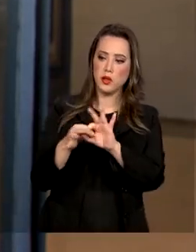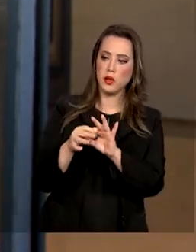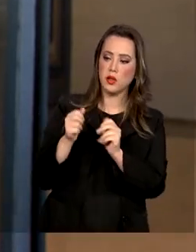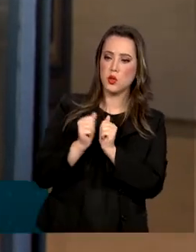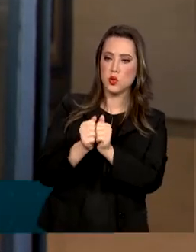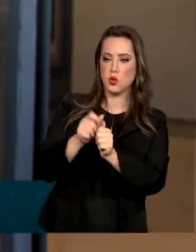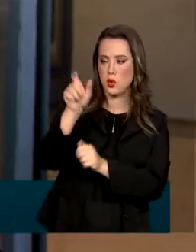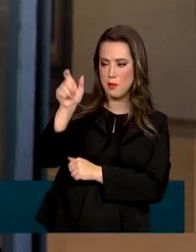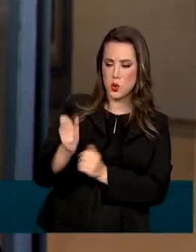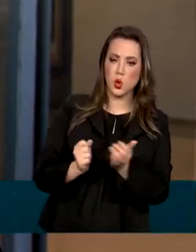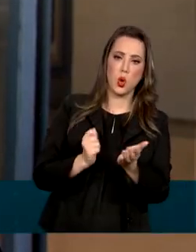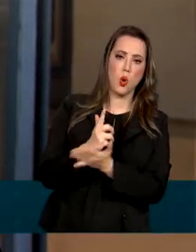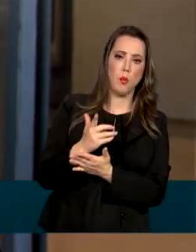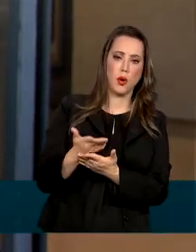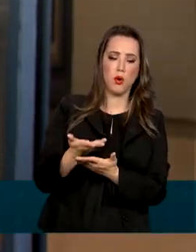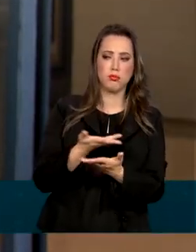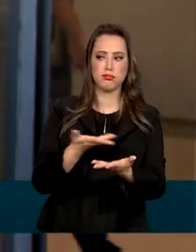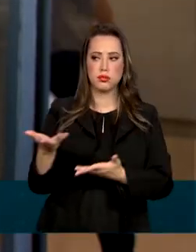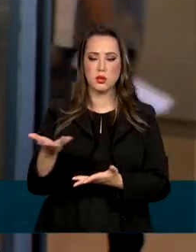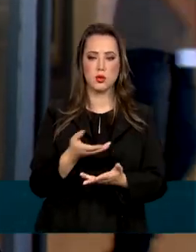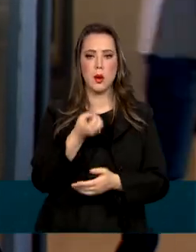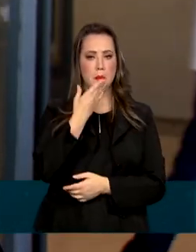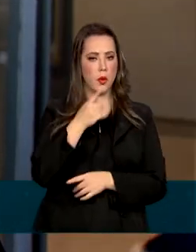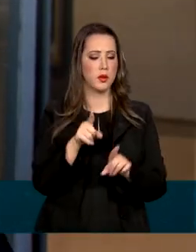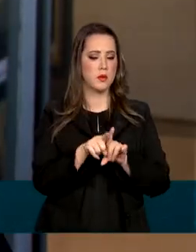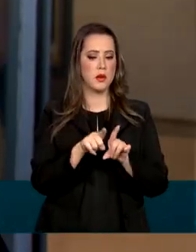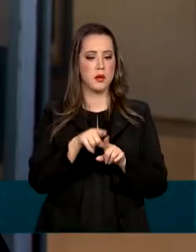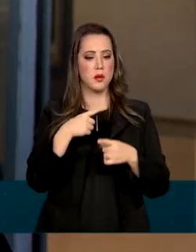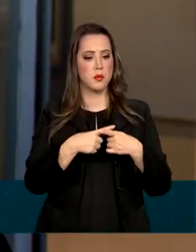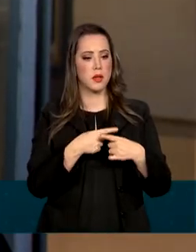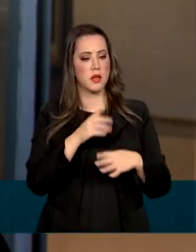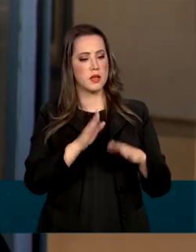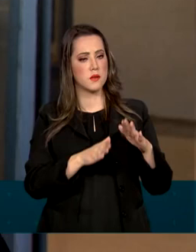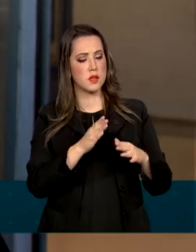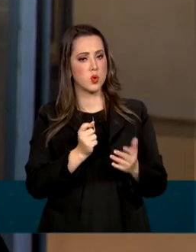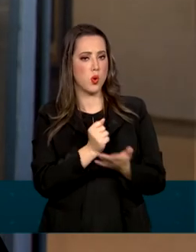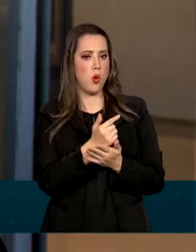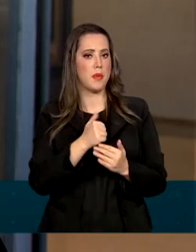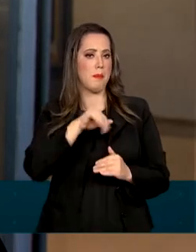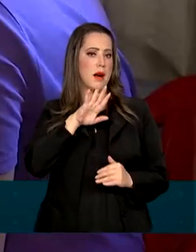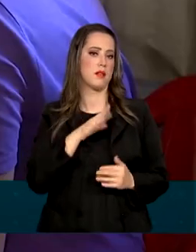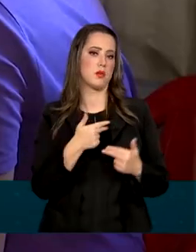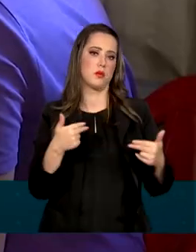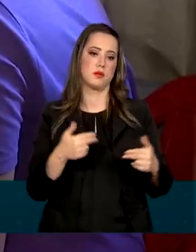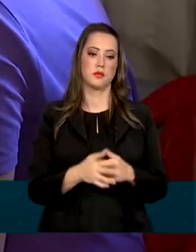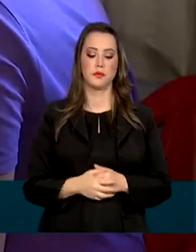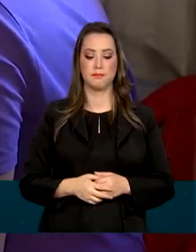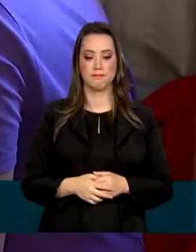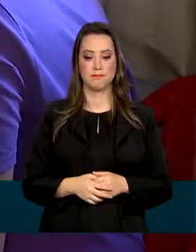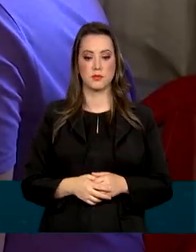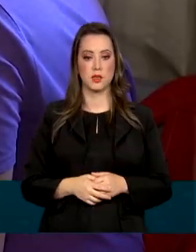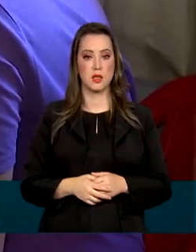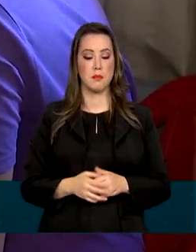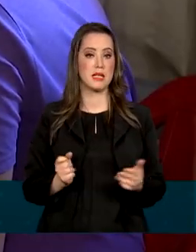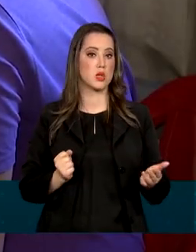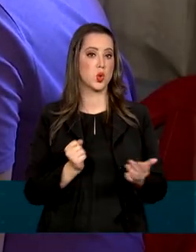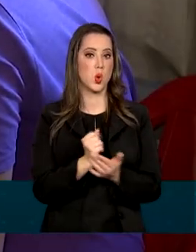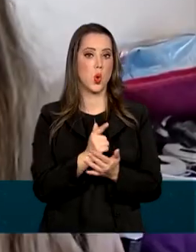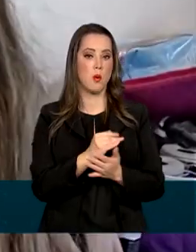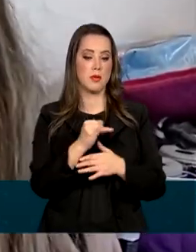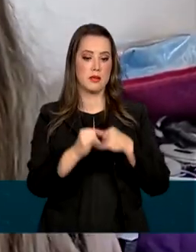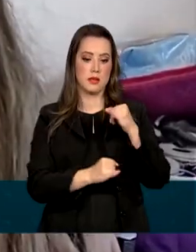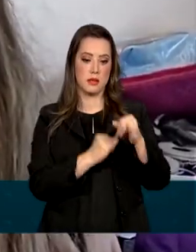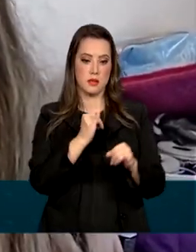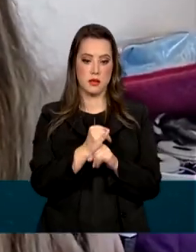o cliente, né? Então trocar é bom para eles, porque a gente acaba levando outra coisinha também. E para as compras online, o Código